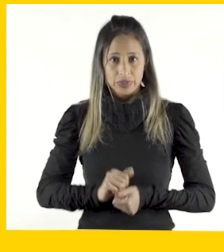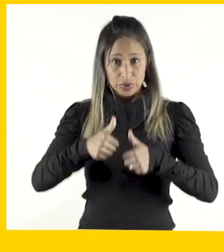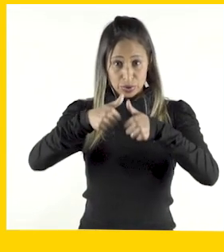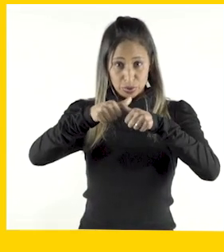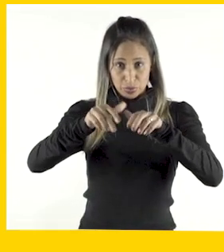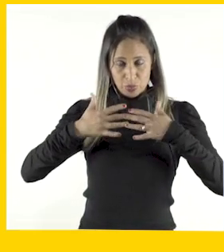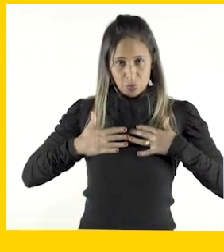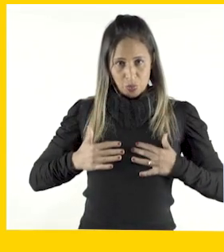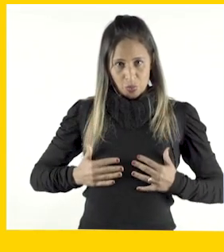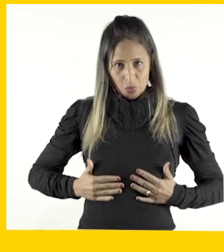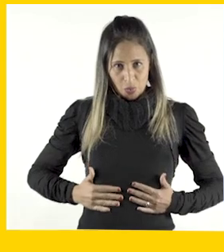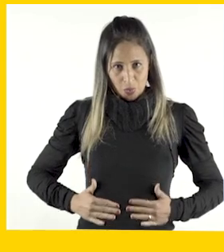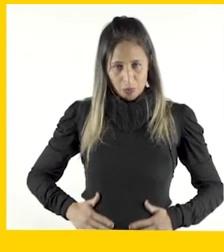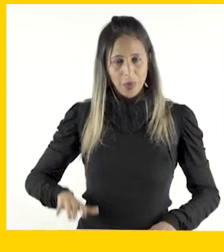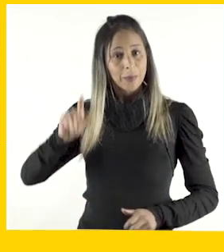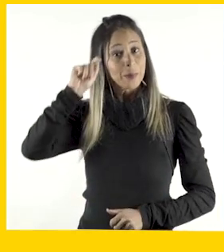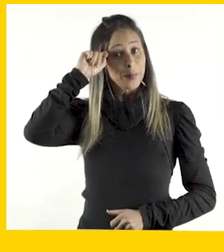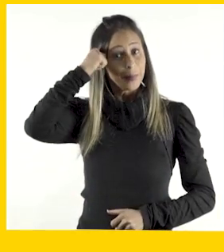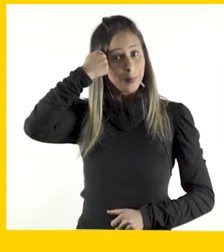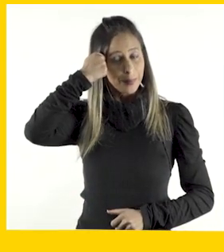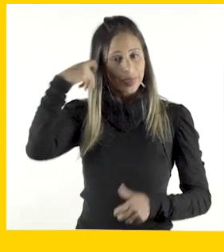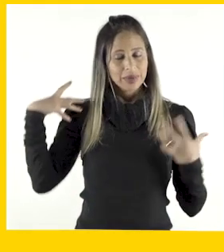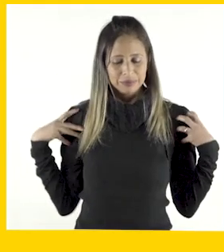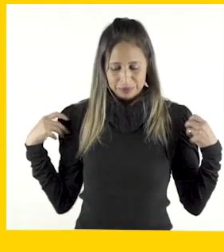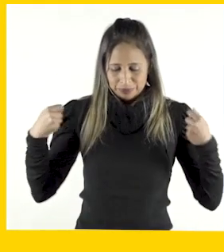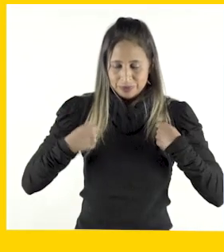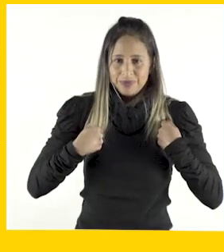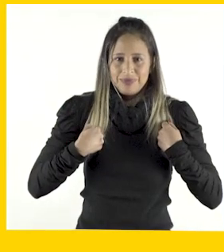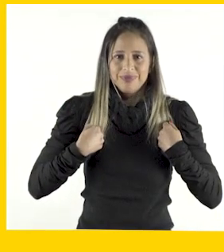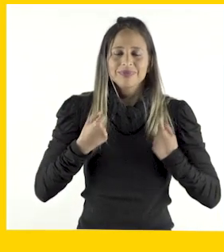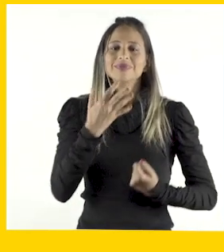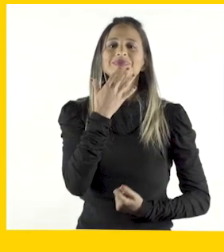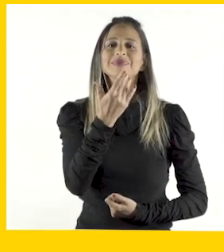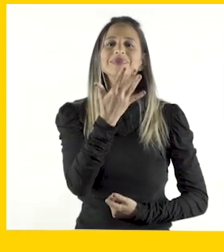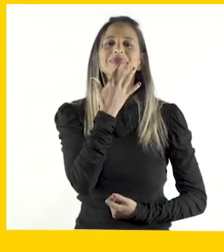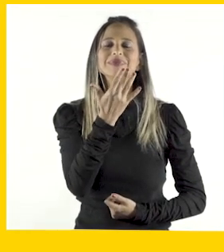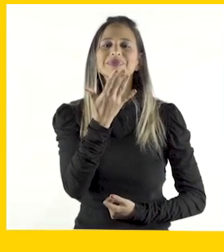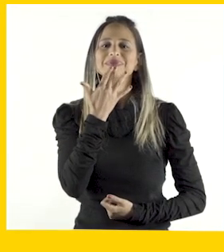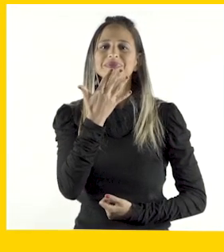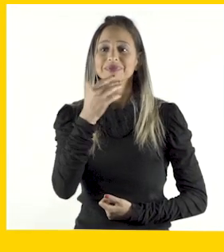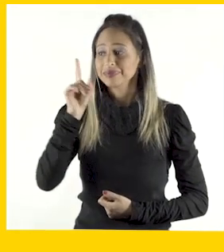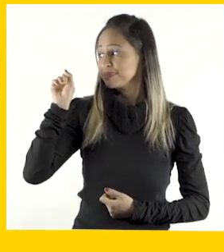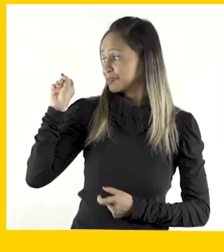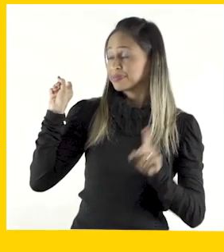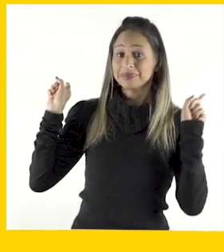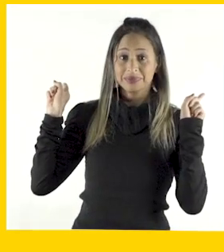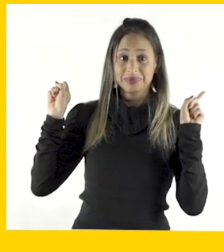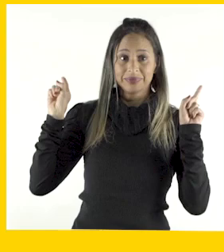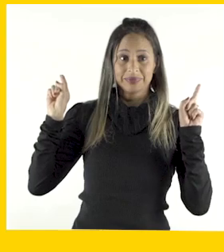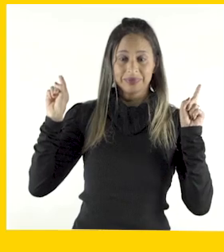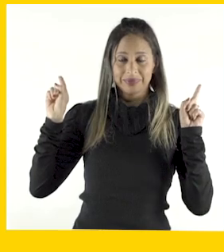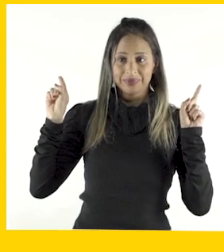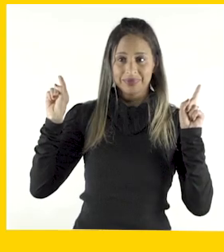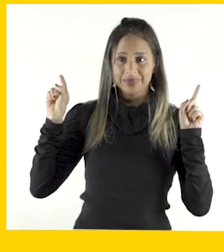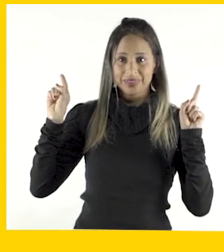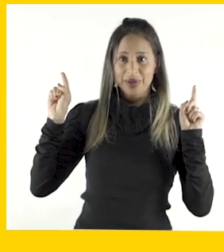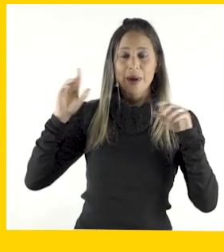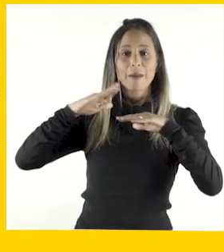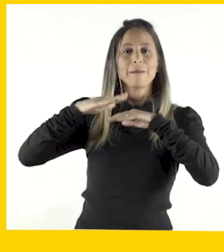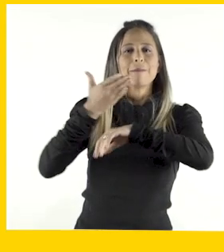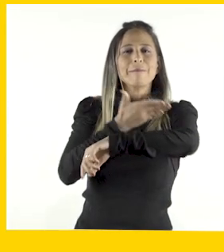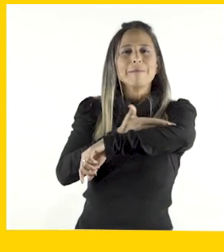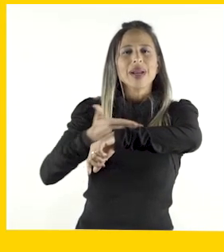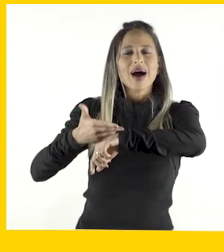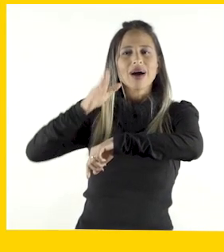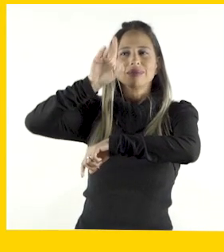preto, uma echarpe colorida. E atrás de mim tem uma parede branca com alguns quadros. Estou sentada